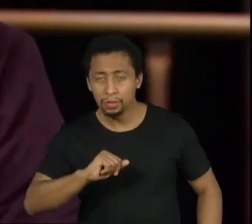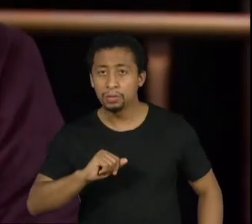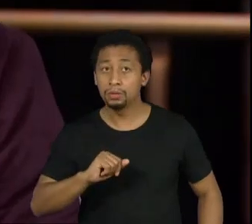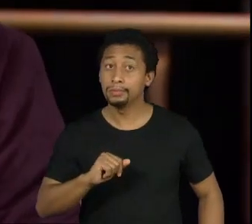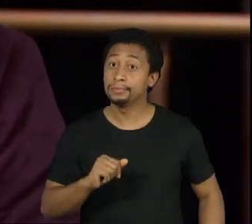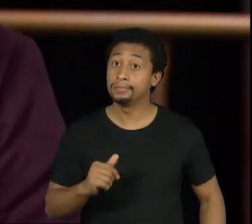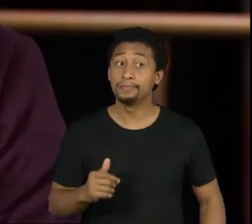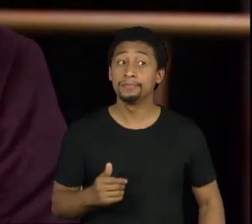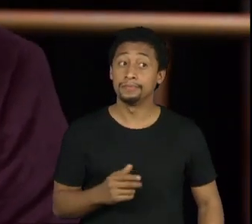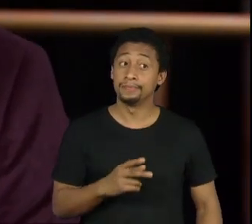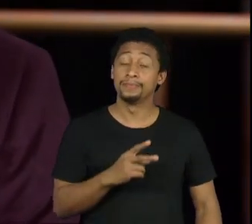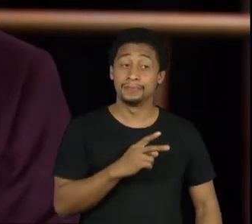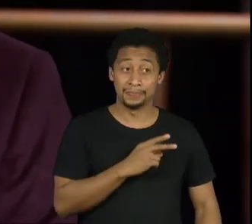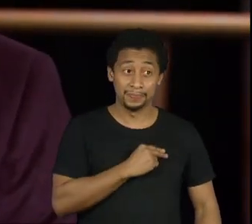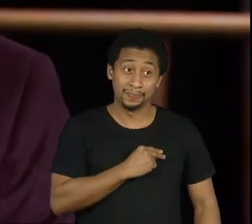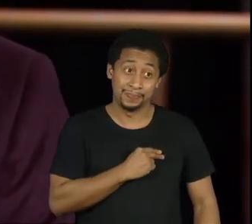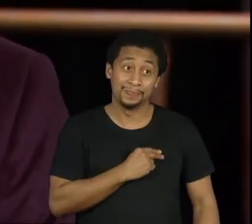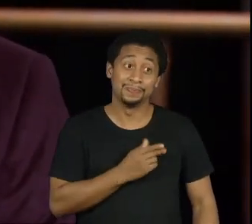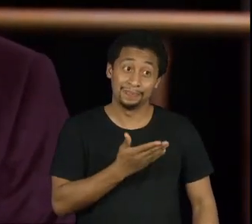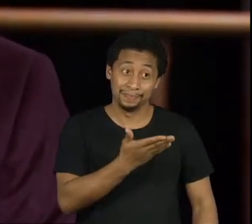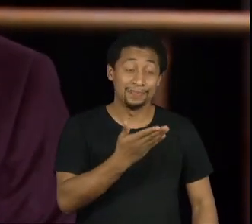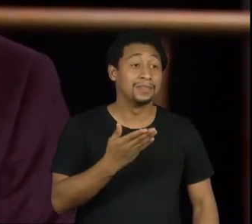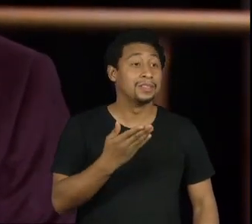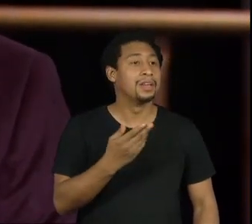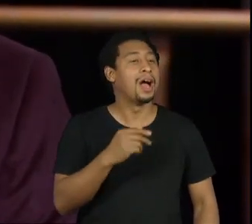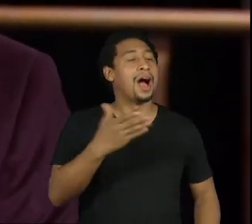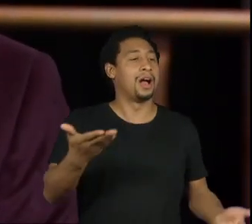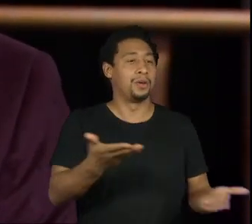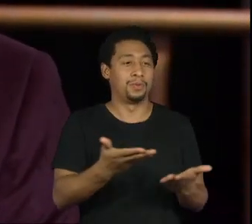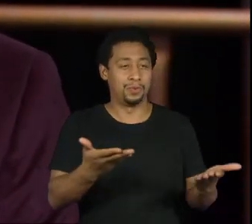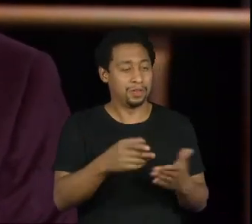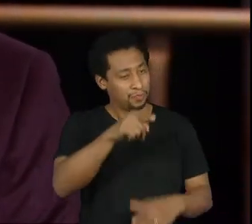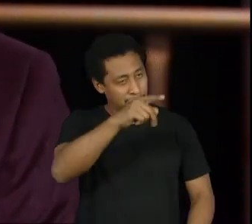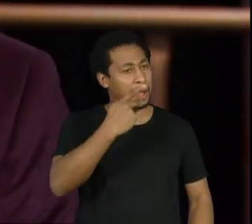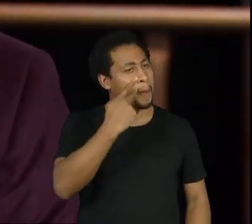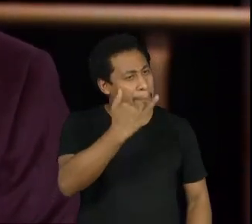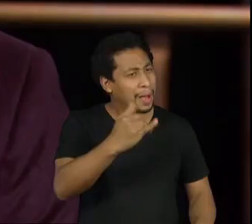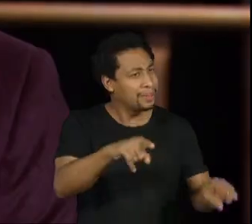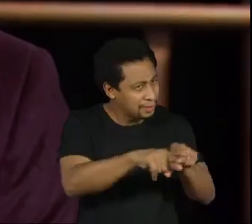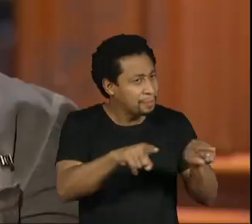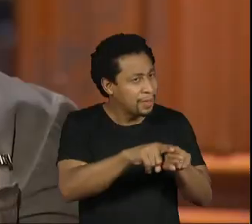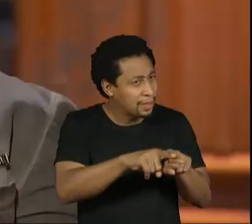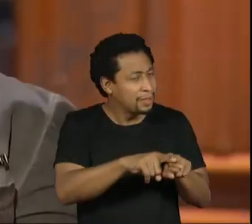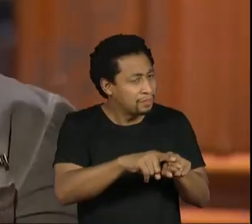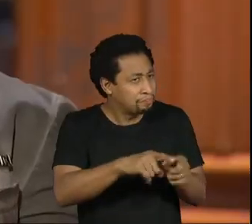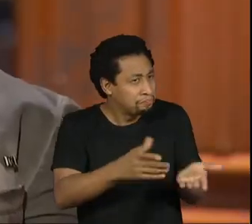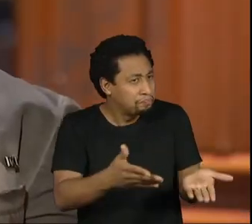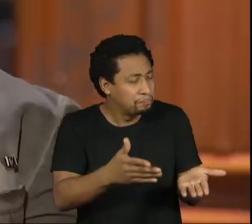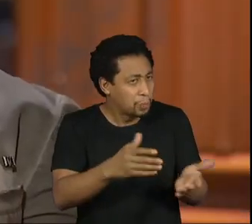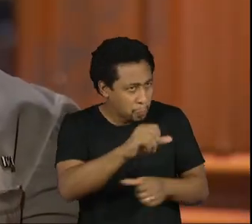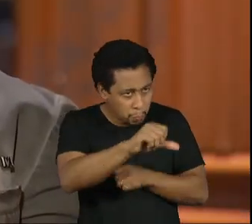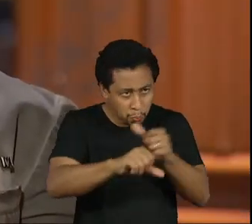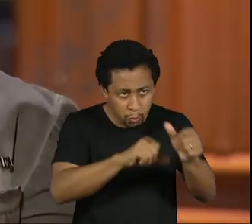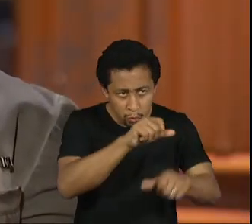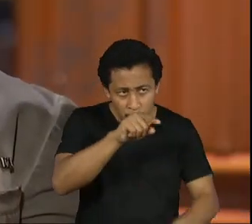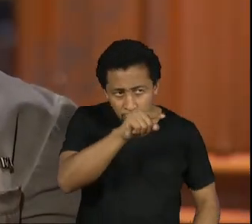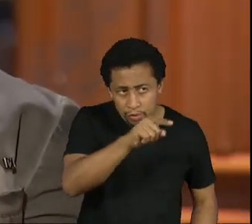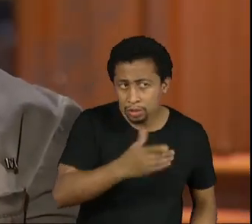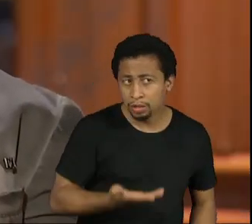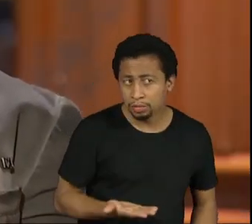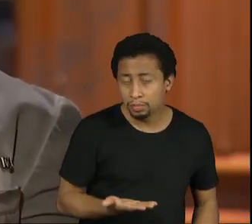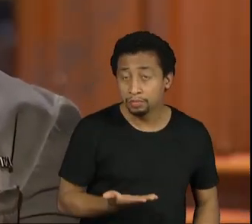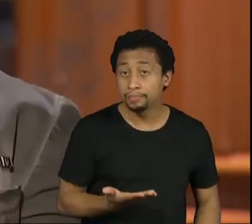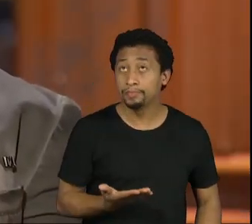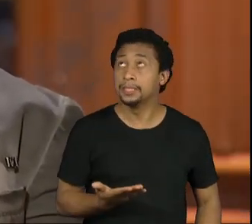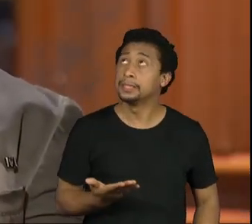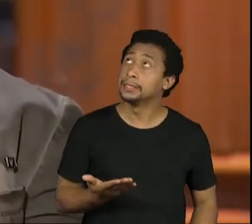Ah e você tem a paternidade você vira paizão isso eu te mudou eu acho que mudou no sentido